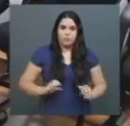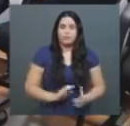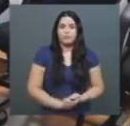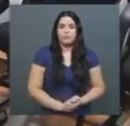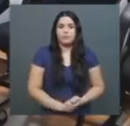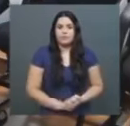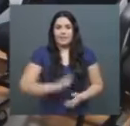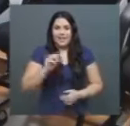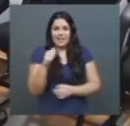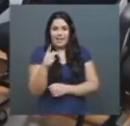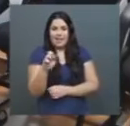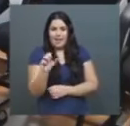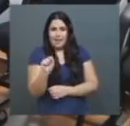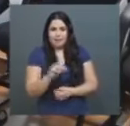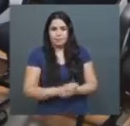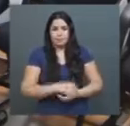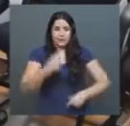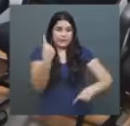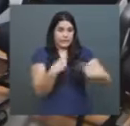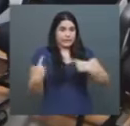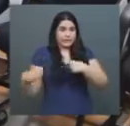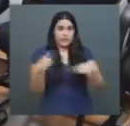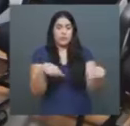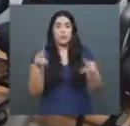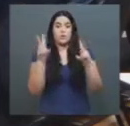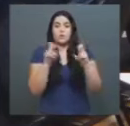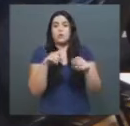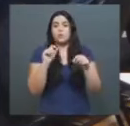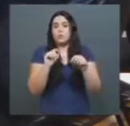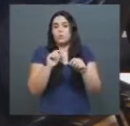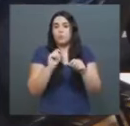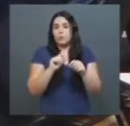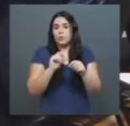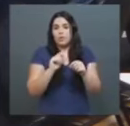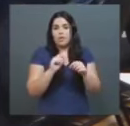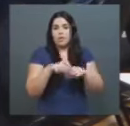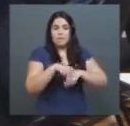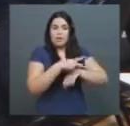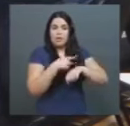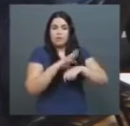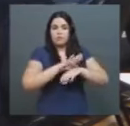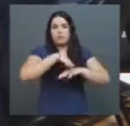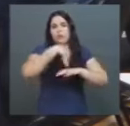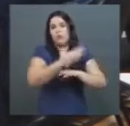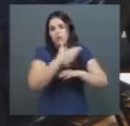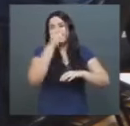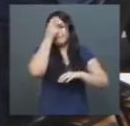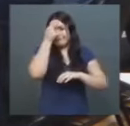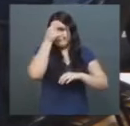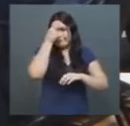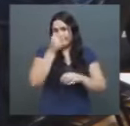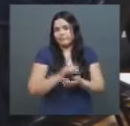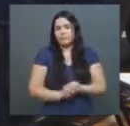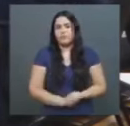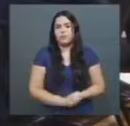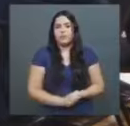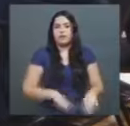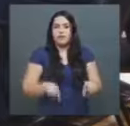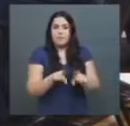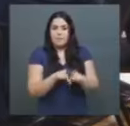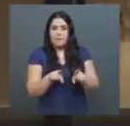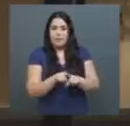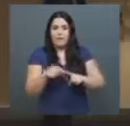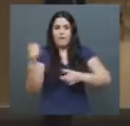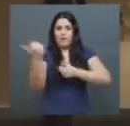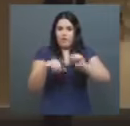Superior, CAPES. As discussões foram sobre internacionalização das universidades e a avaliação das